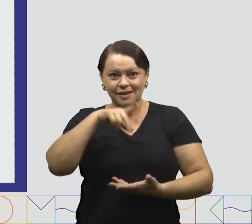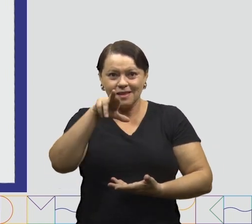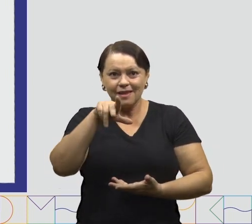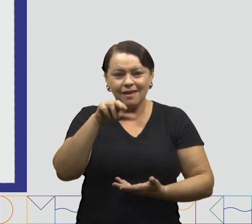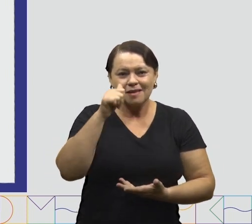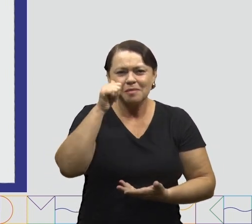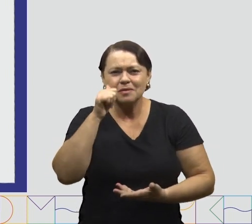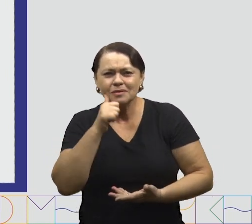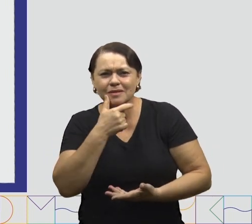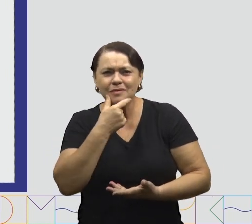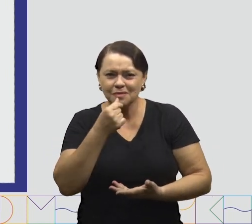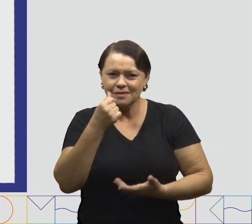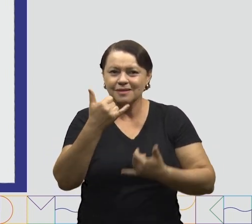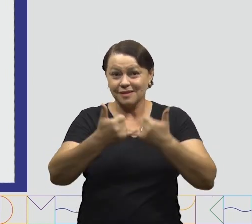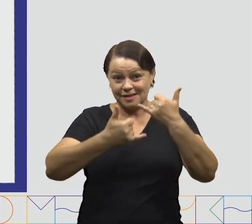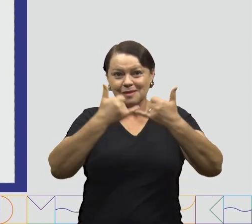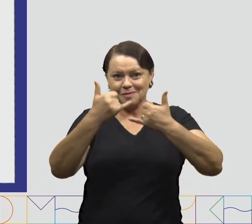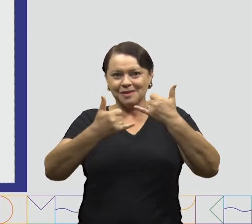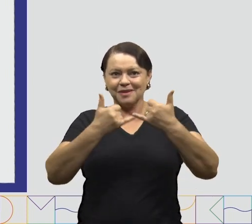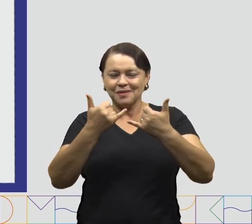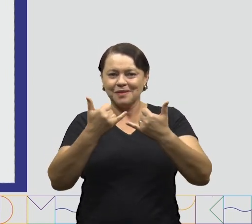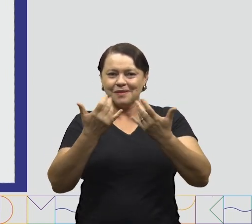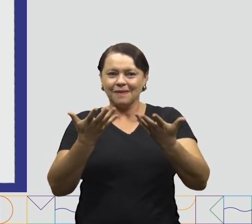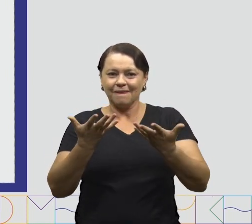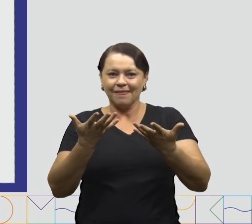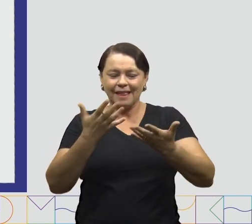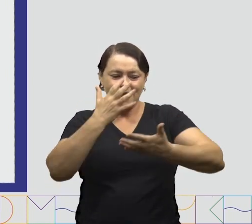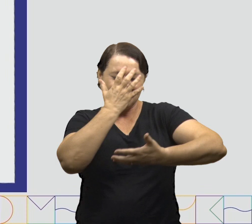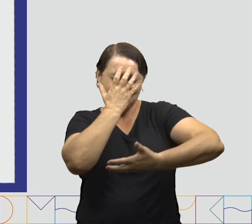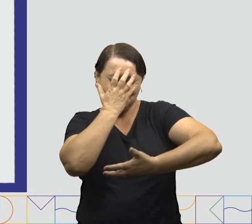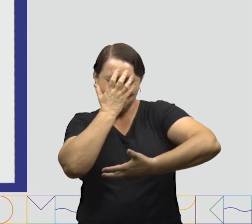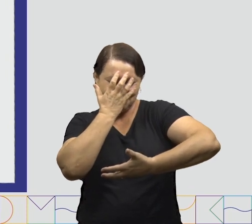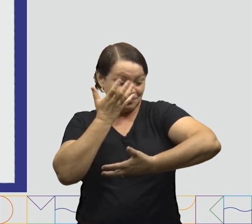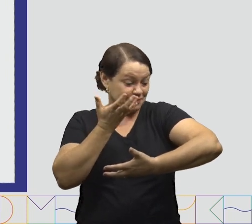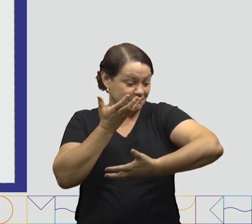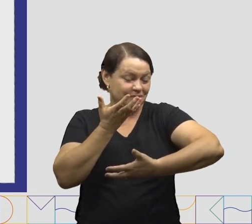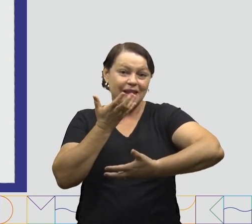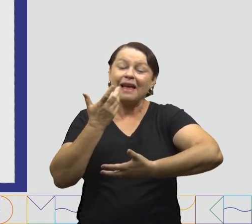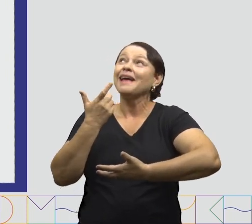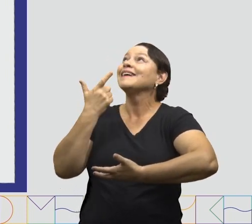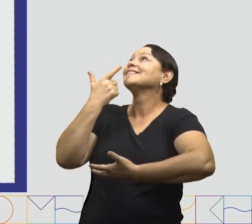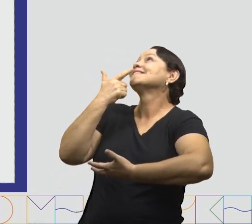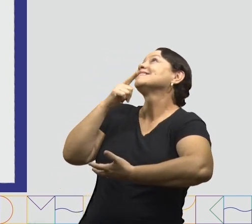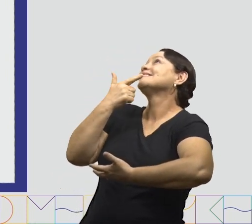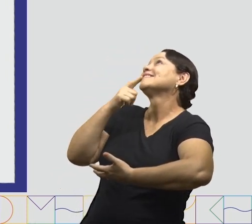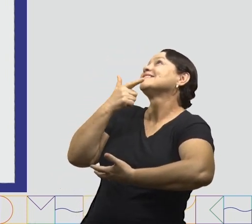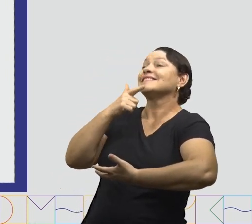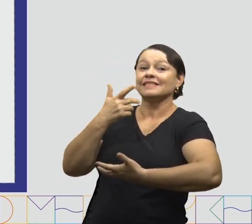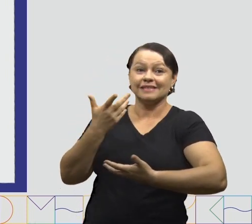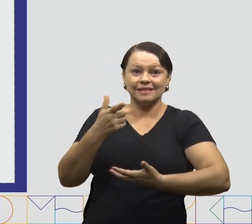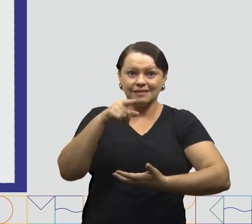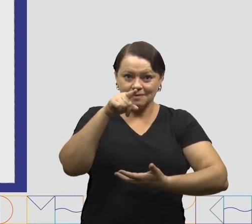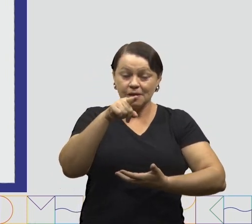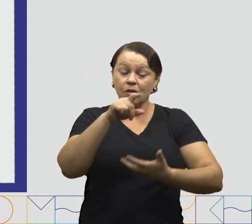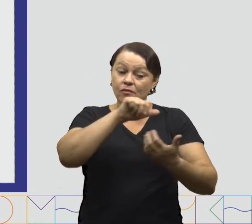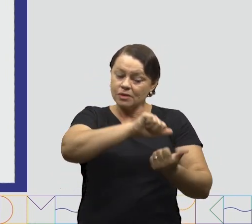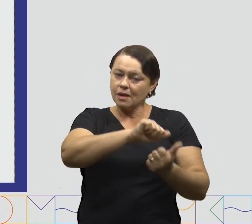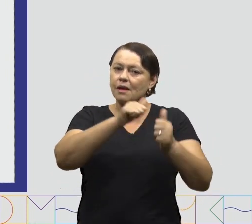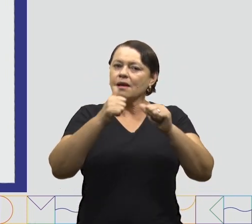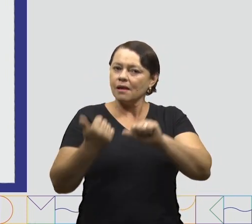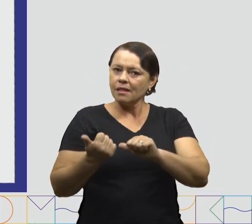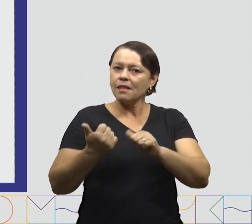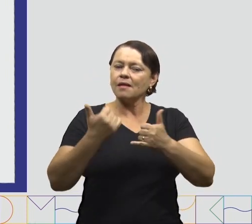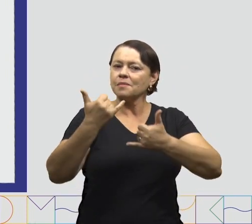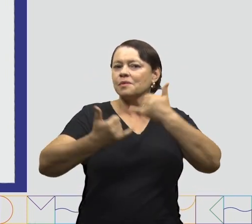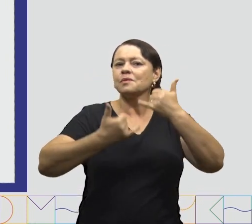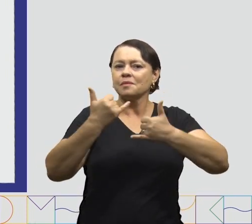ou irmãzinha? Tenho certeza de que você já brincou de cadê o bebê? Se você já fez isso, significa que você